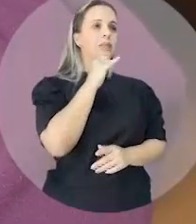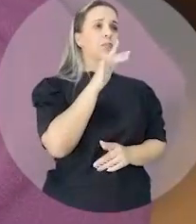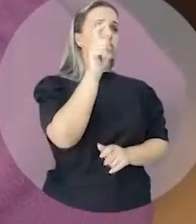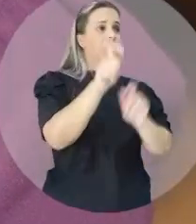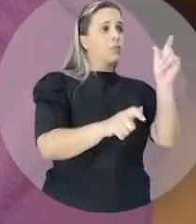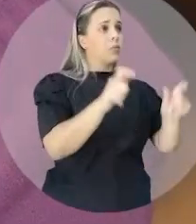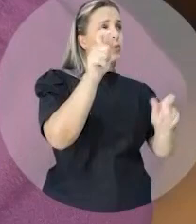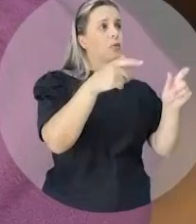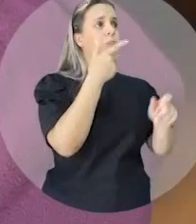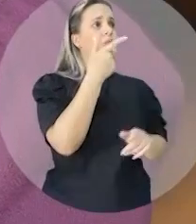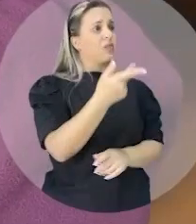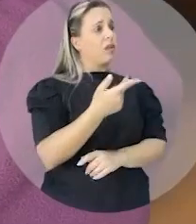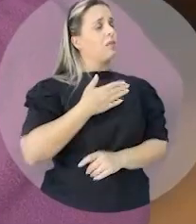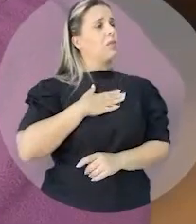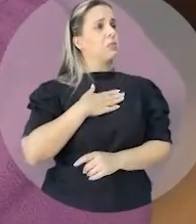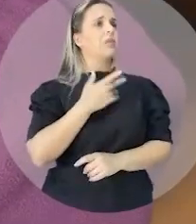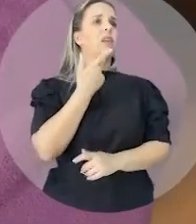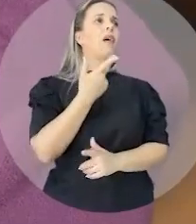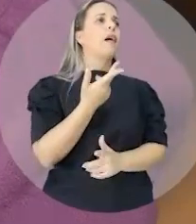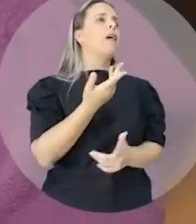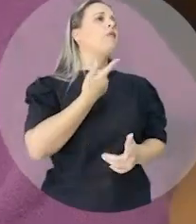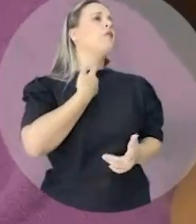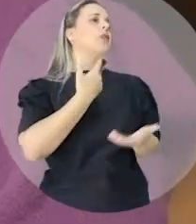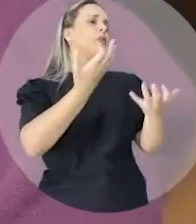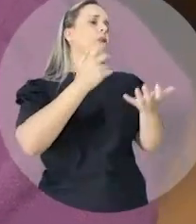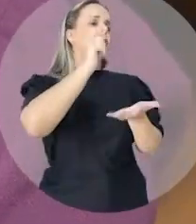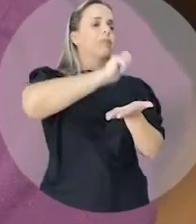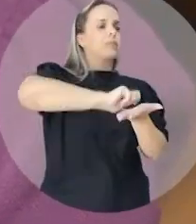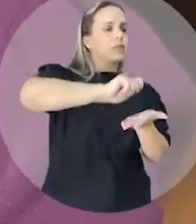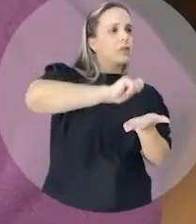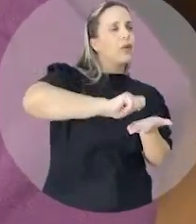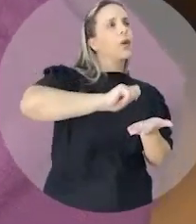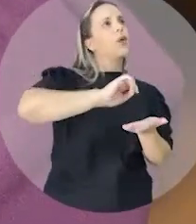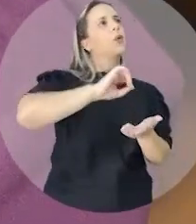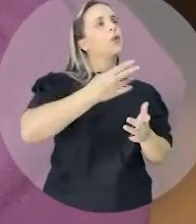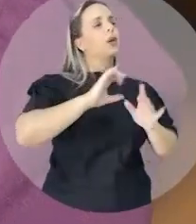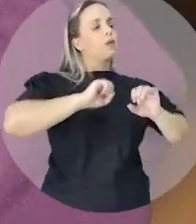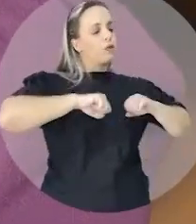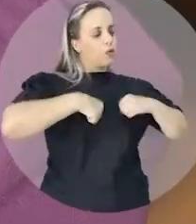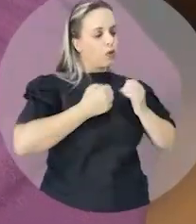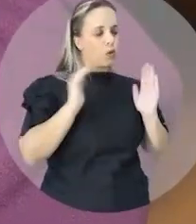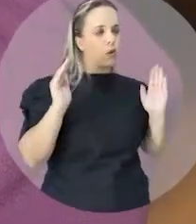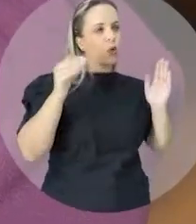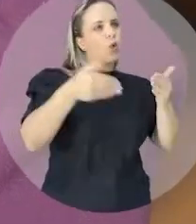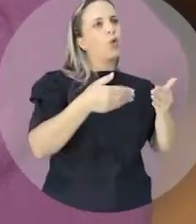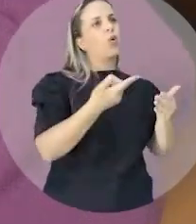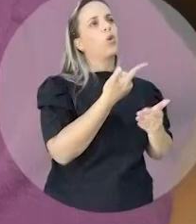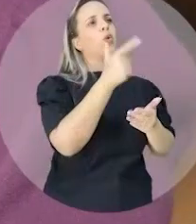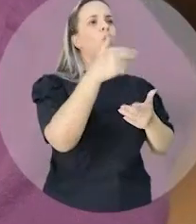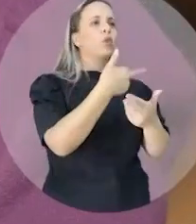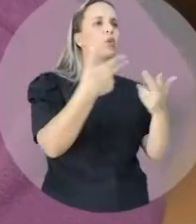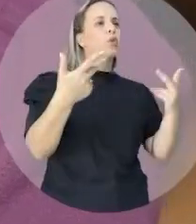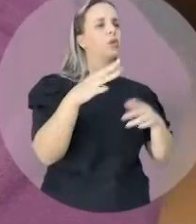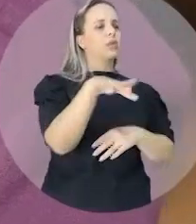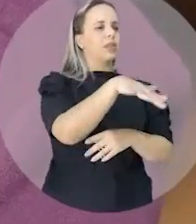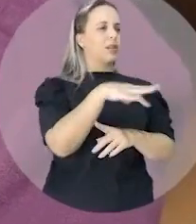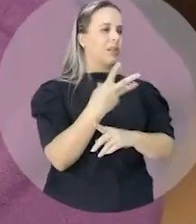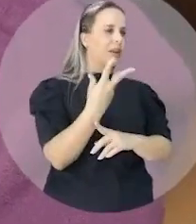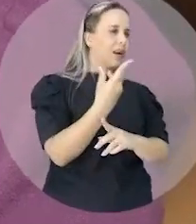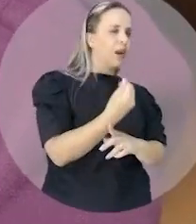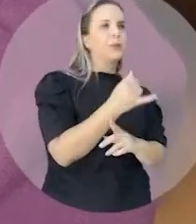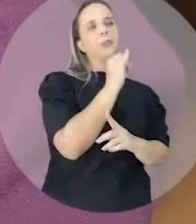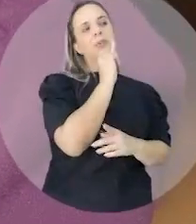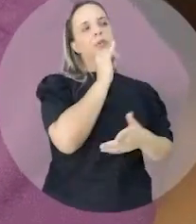muitas pessoas que falam para mim que gostariam de escrever ou de se dedicar a algum outro trabalho artístico,